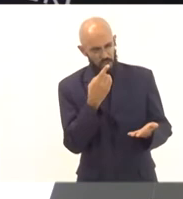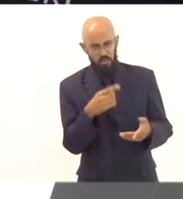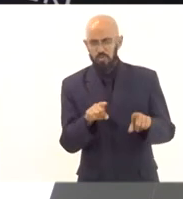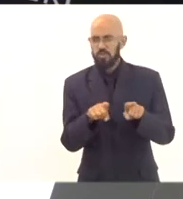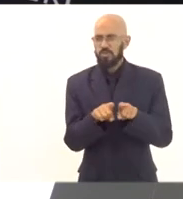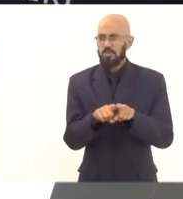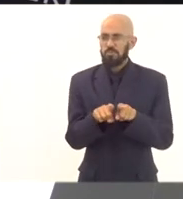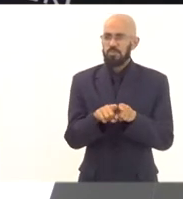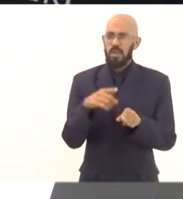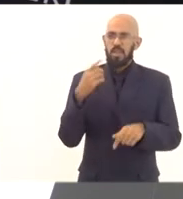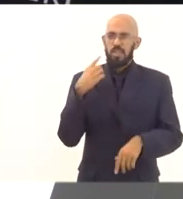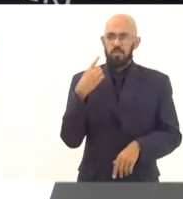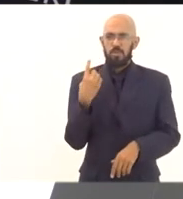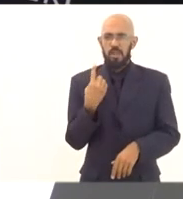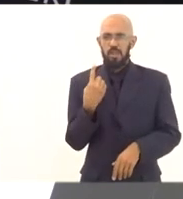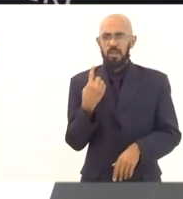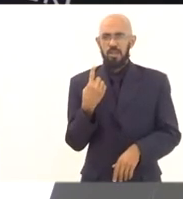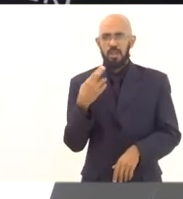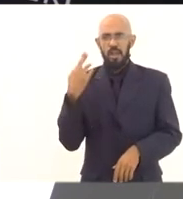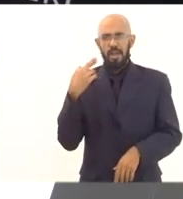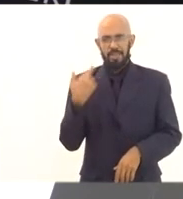Obrigada Renata